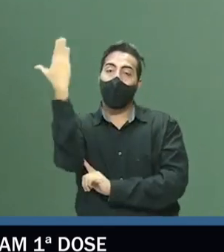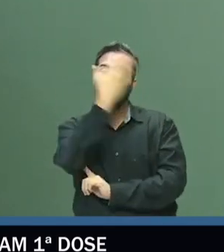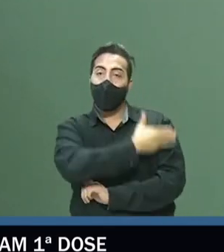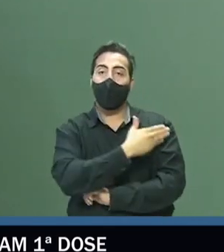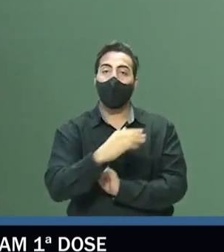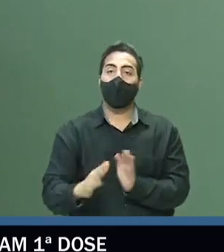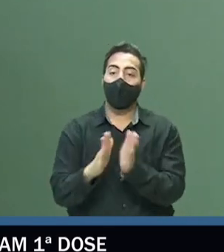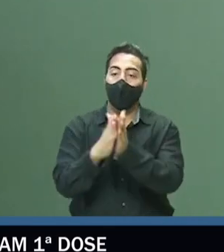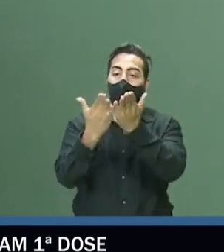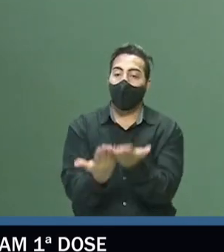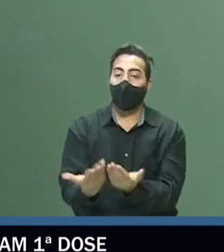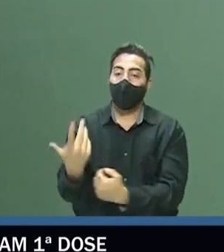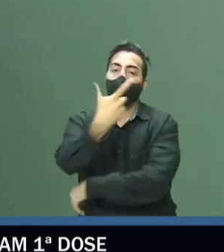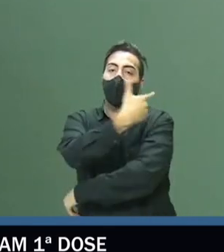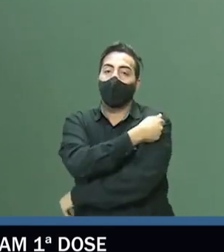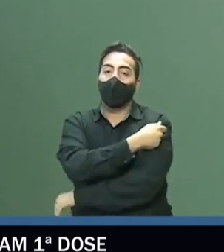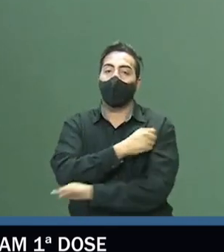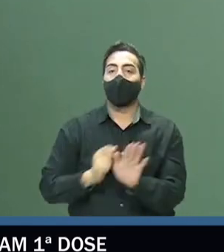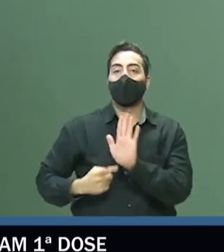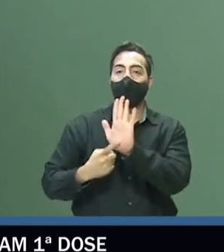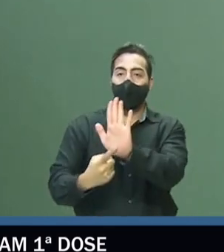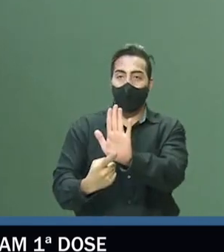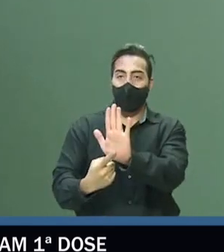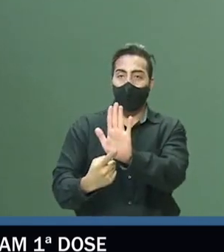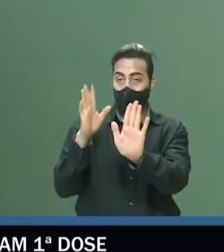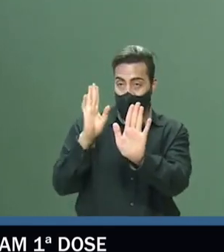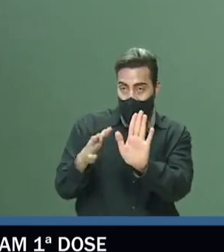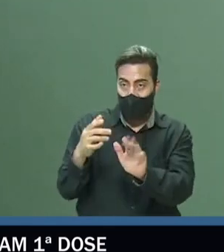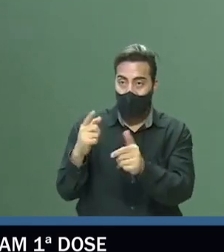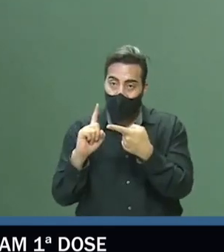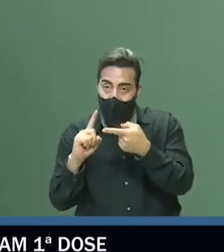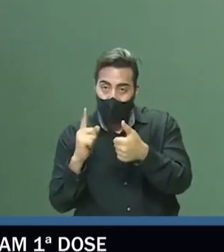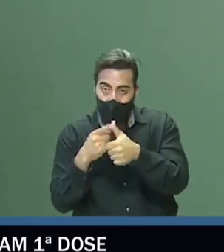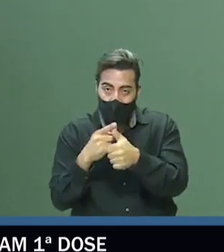tenham que mostrar pelo menos a carteira de quem tenham tomado, no mínimo, a primeira dose.